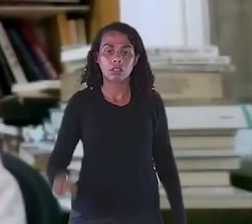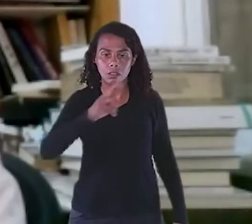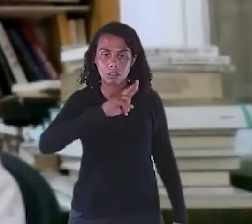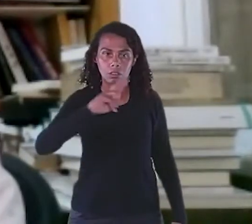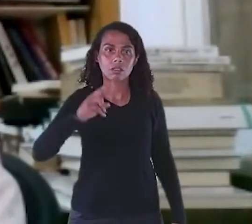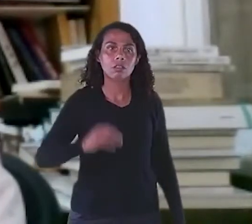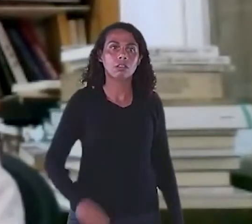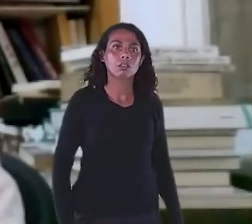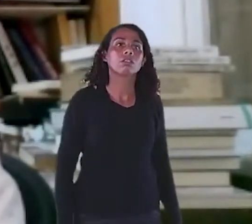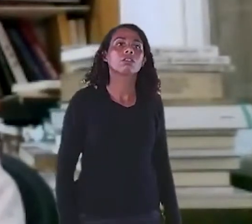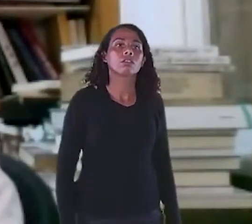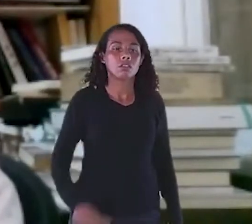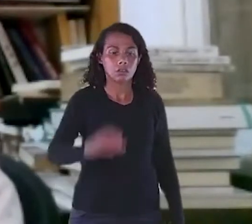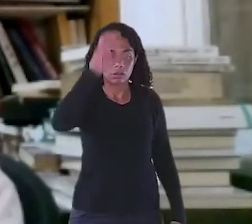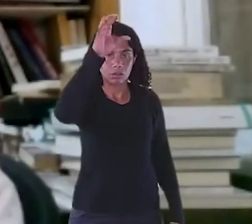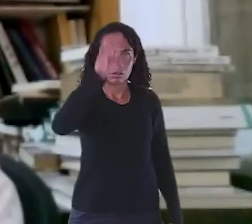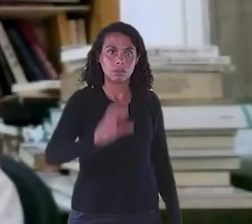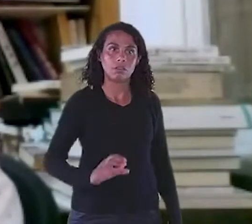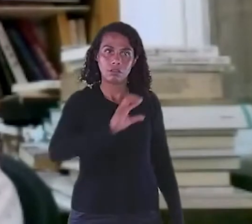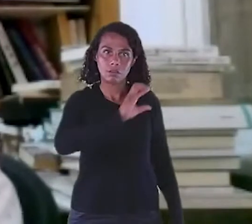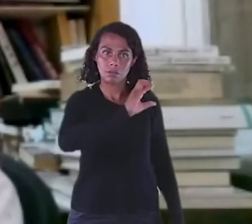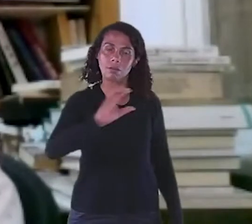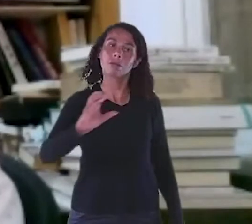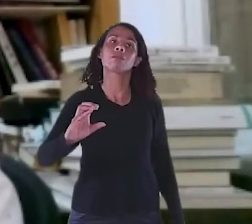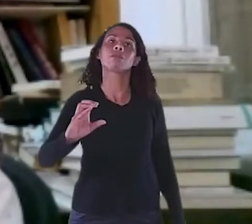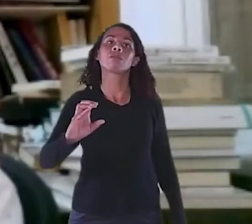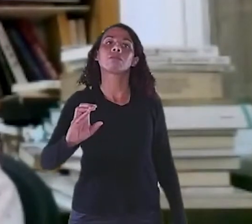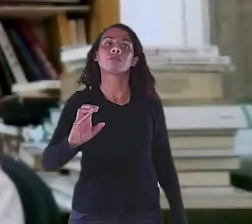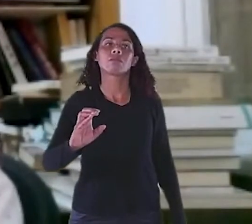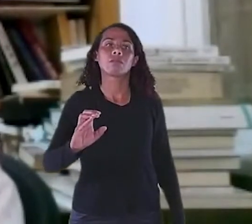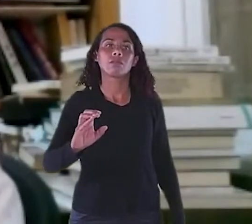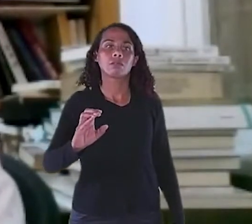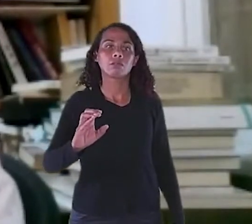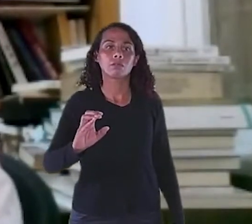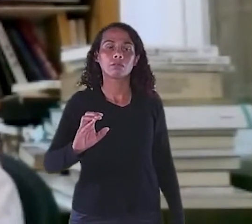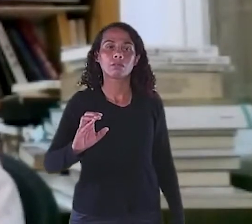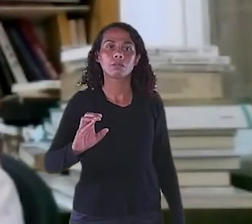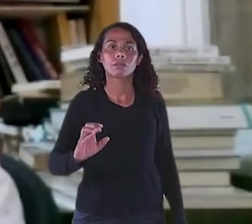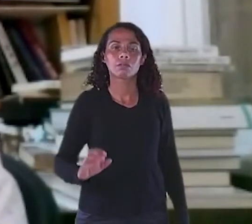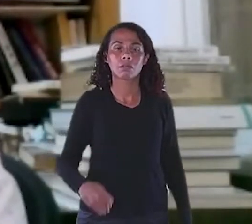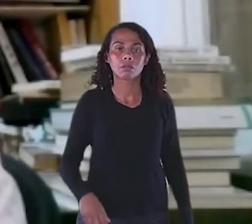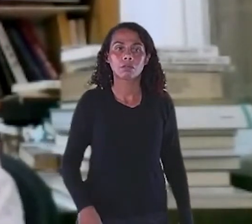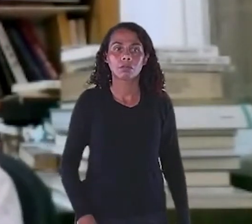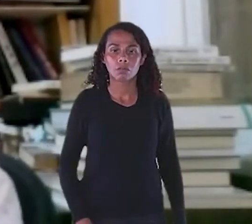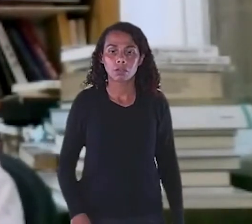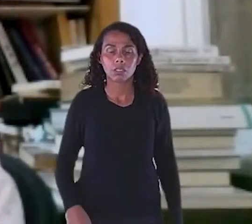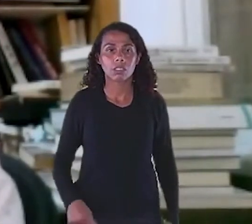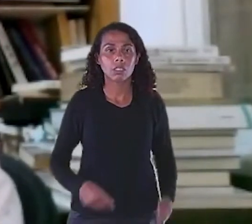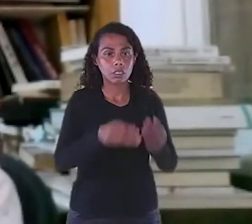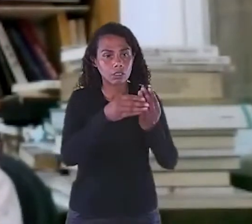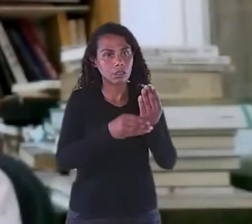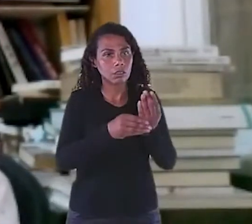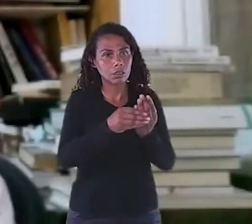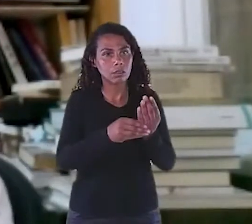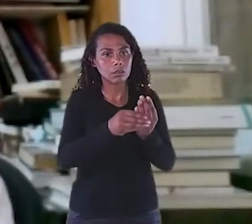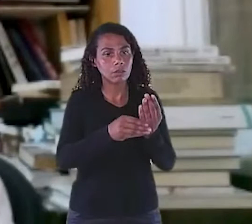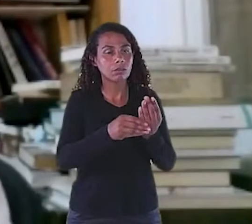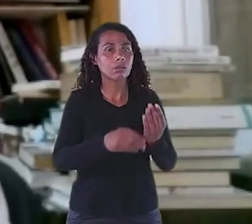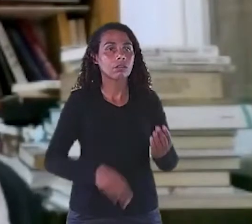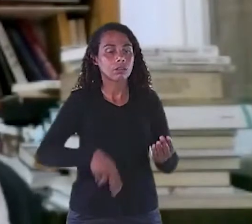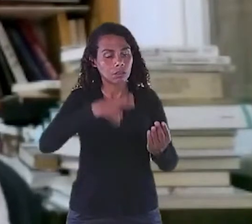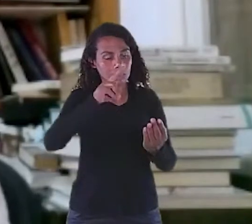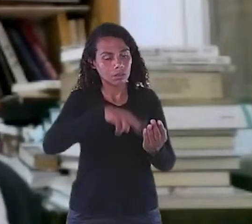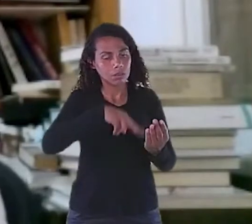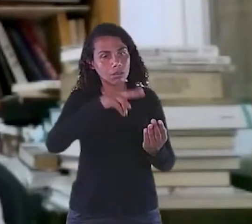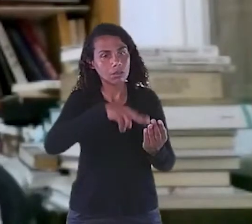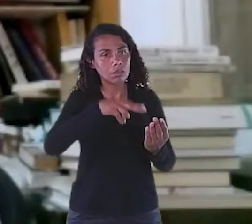muito, vamos dizer assim, o catolicismo deles não era uma coisa retrógrada, não. Eles liam lá, ou pelo menos tinha lá esses livros. Eu